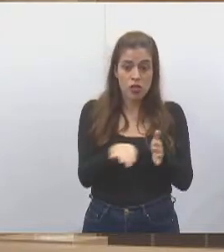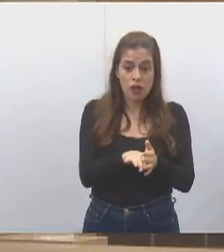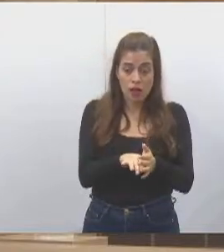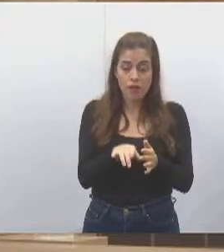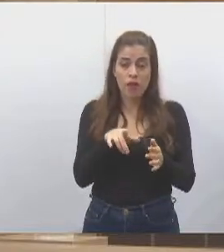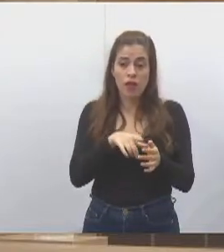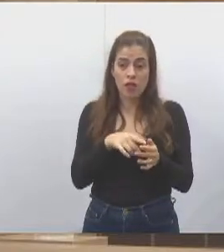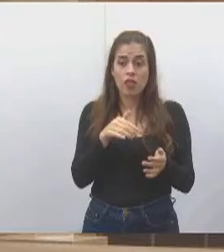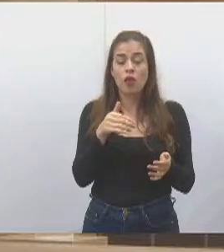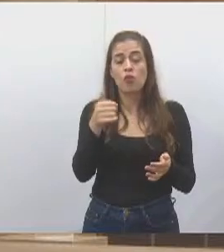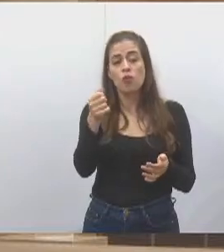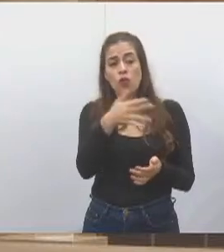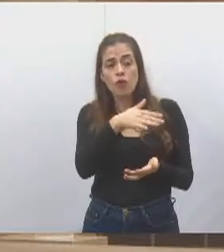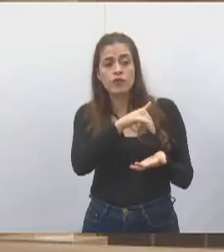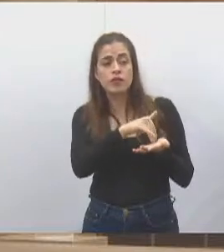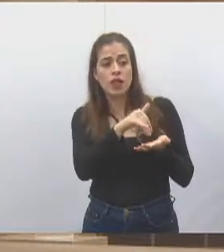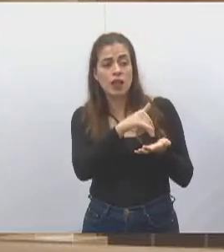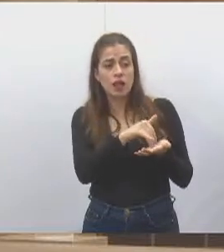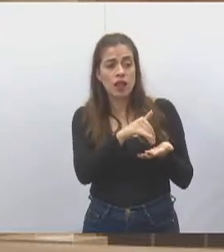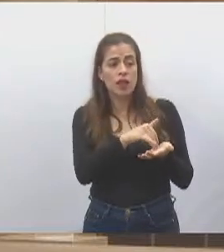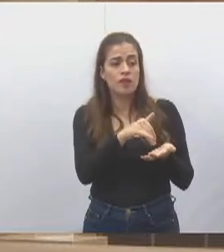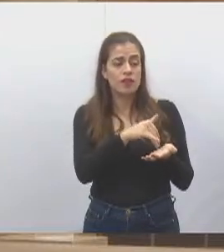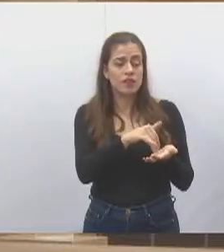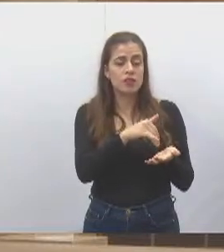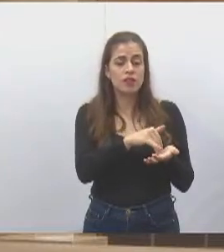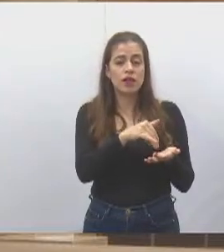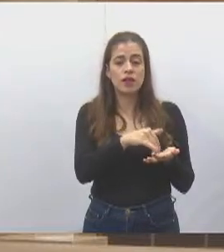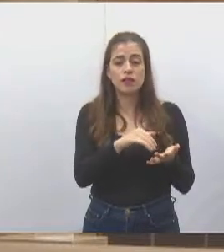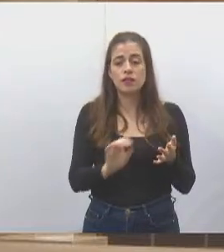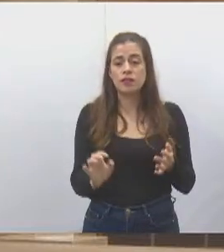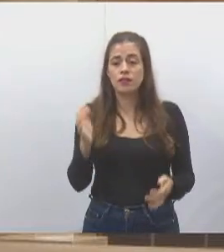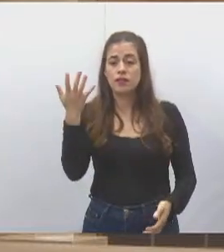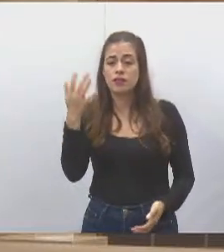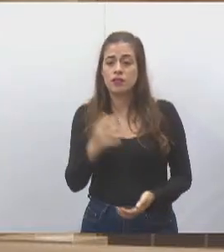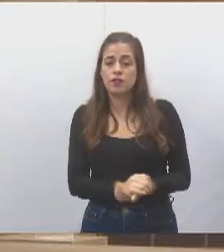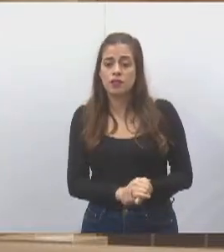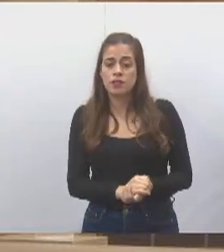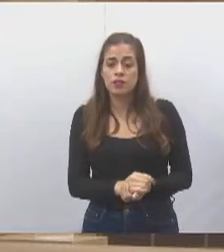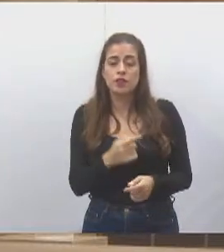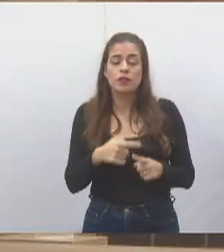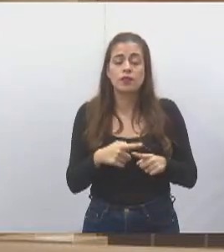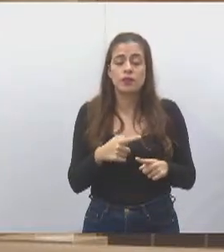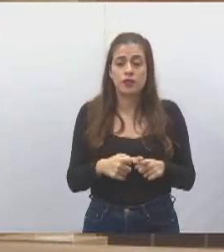um novo secretariado, e isso vai acontecer por quê?